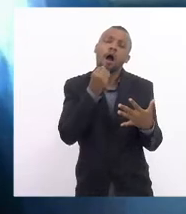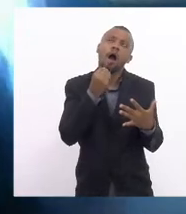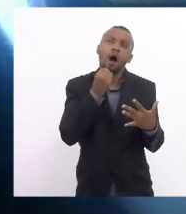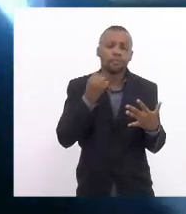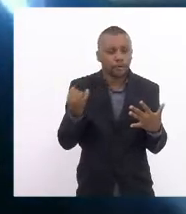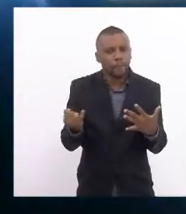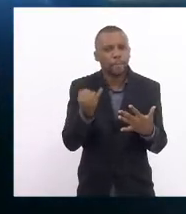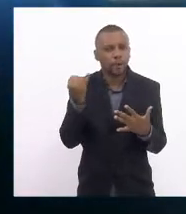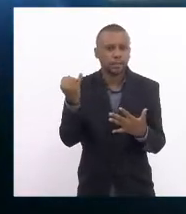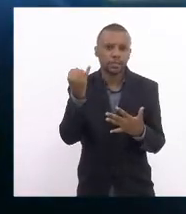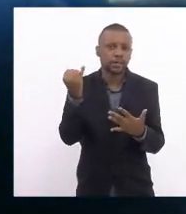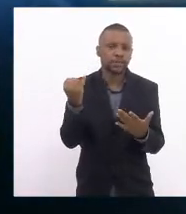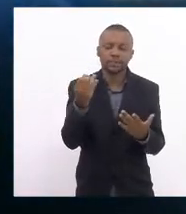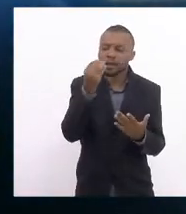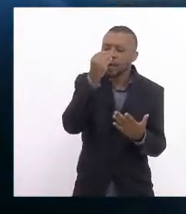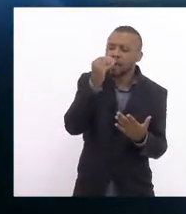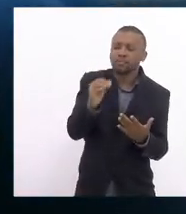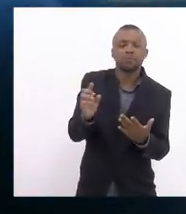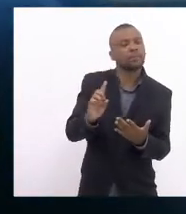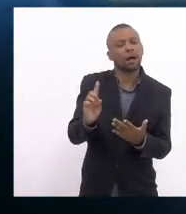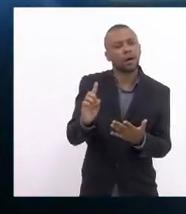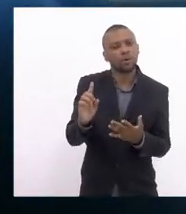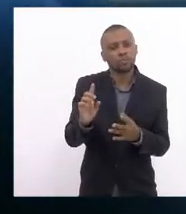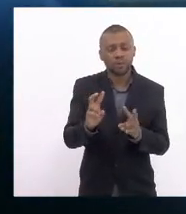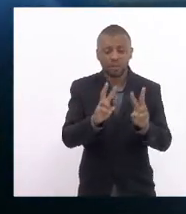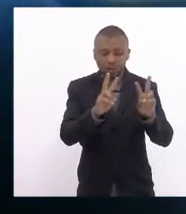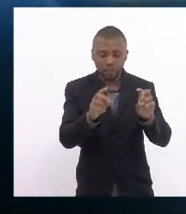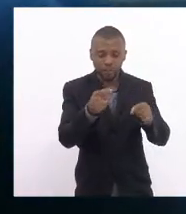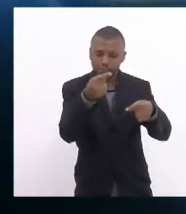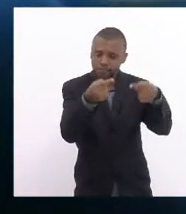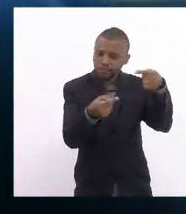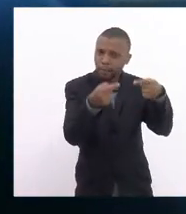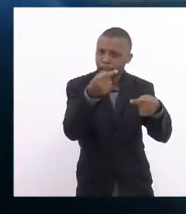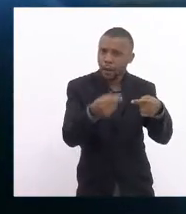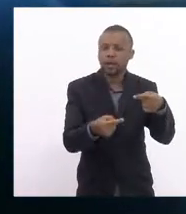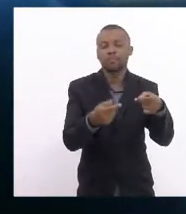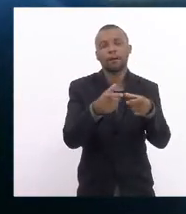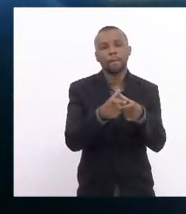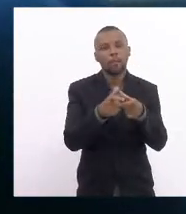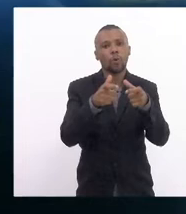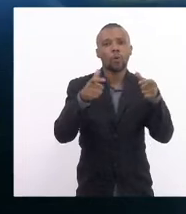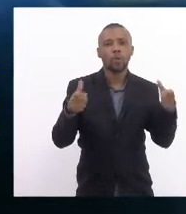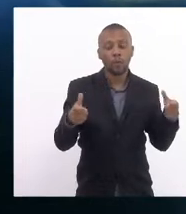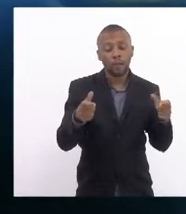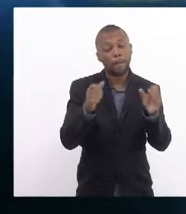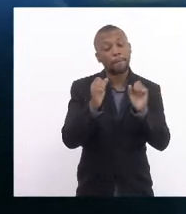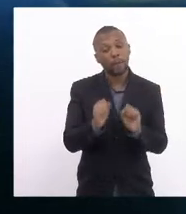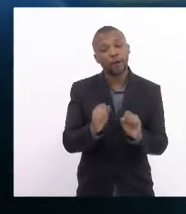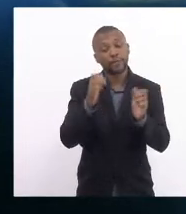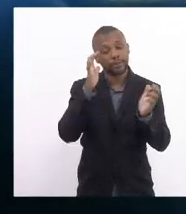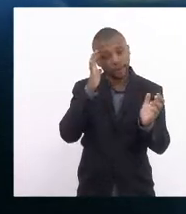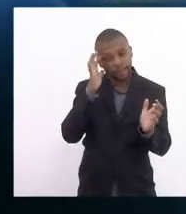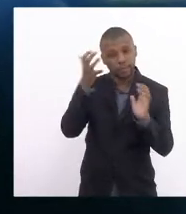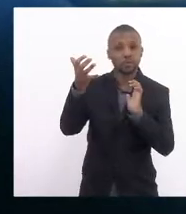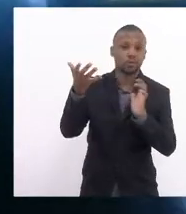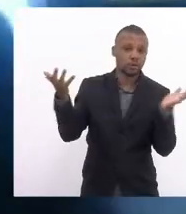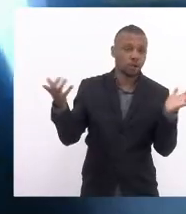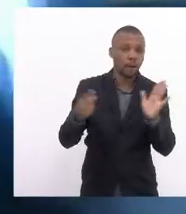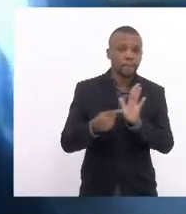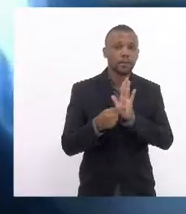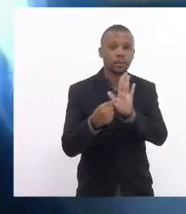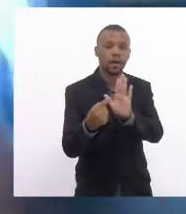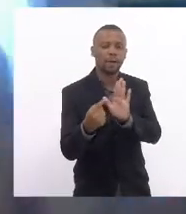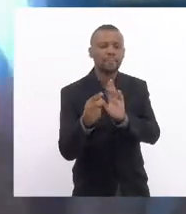irrelevantes. A questão de ampliar o debate pode ser uma saída também, né? A questão